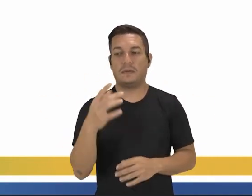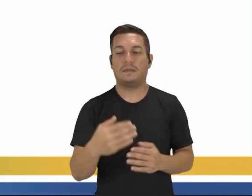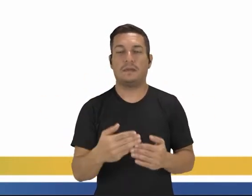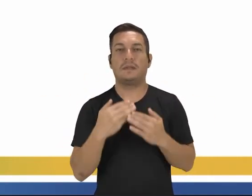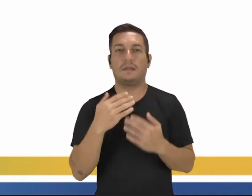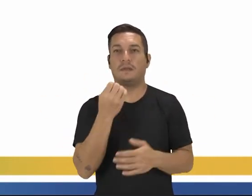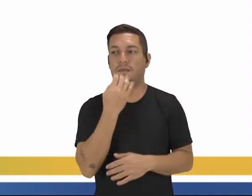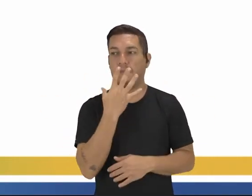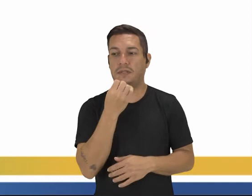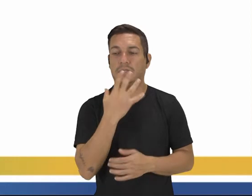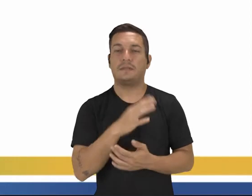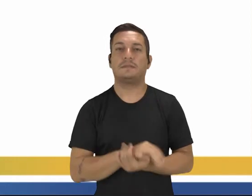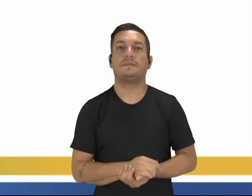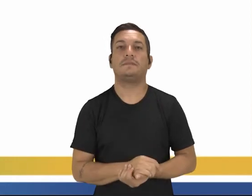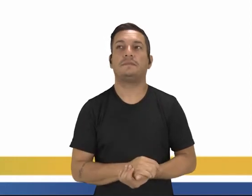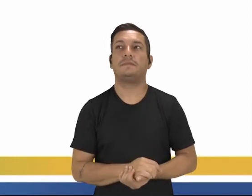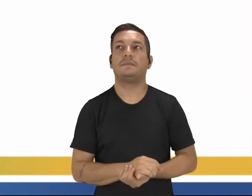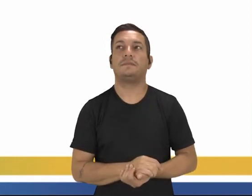trazer um bem pra gente.